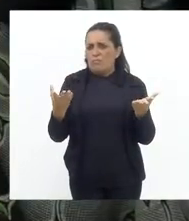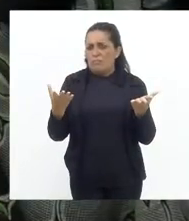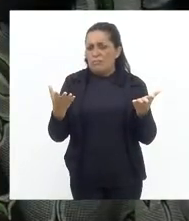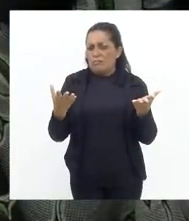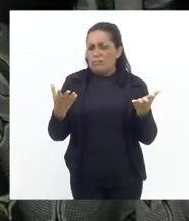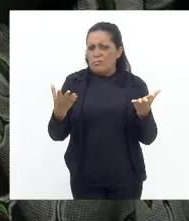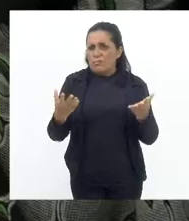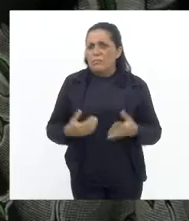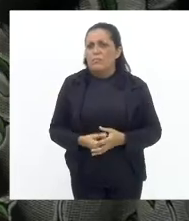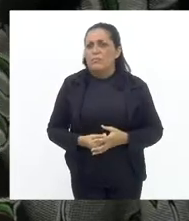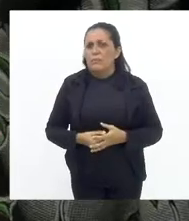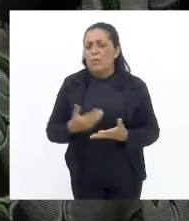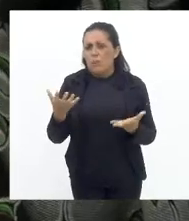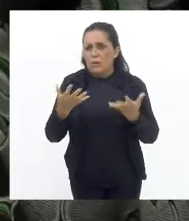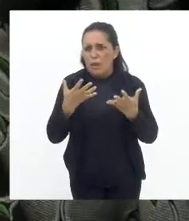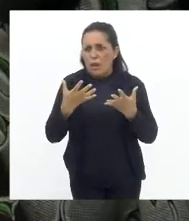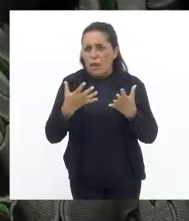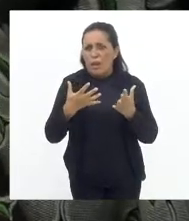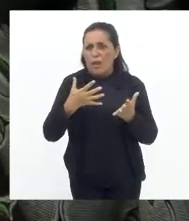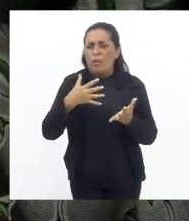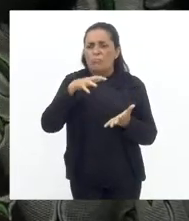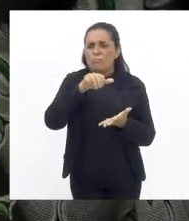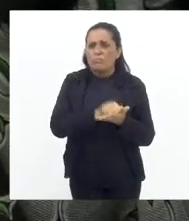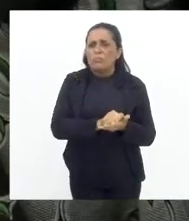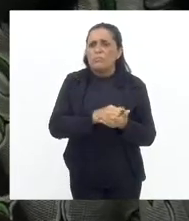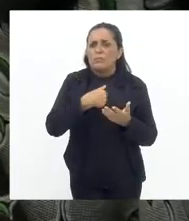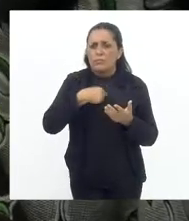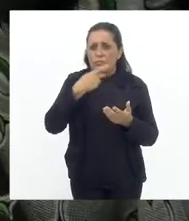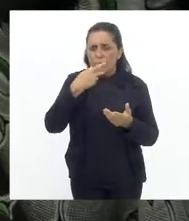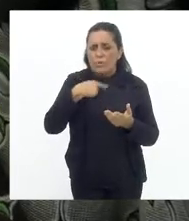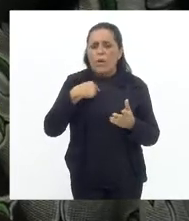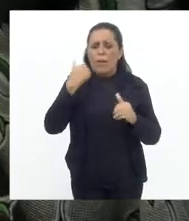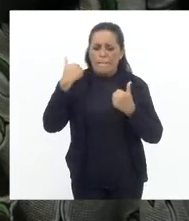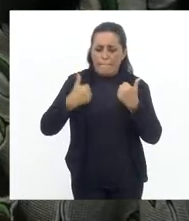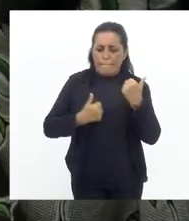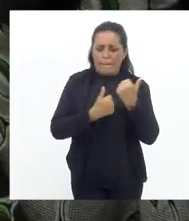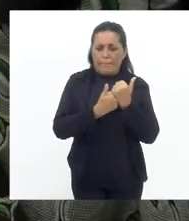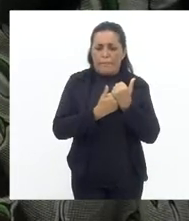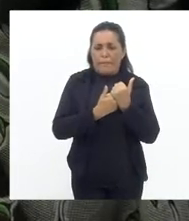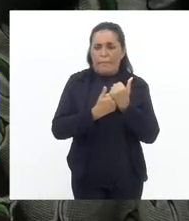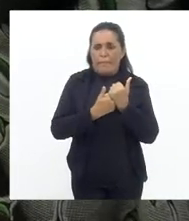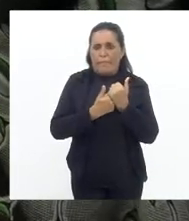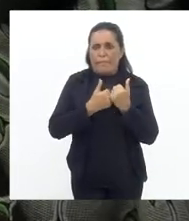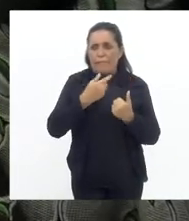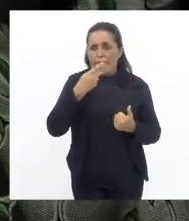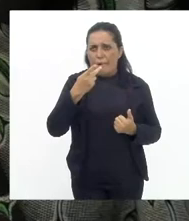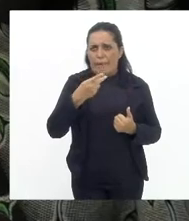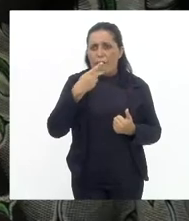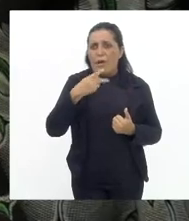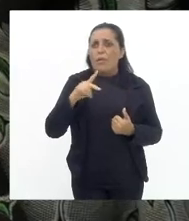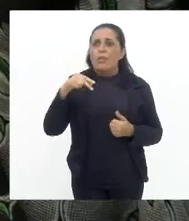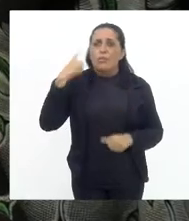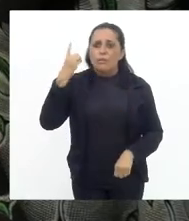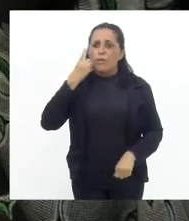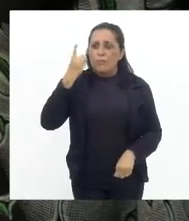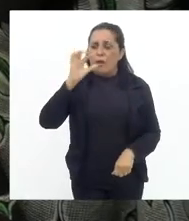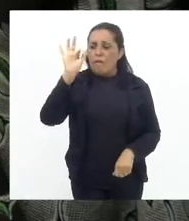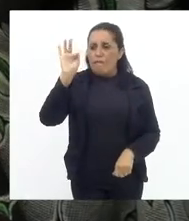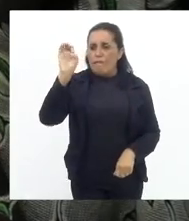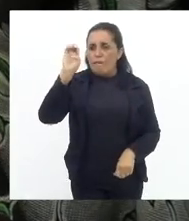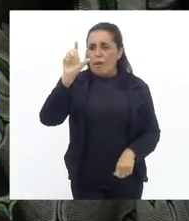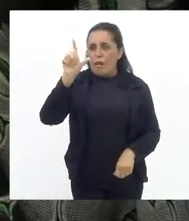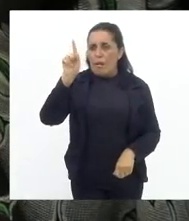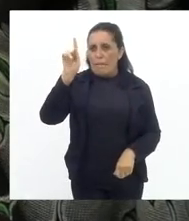quero o segundo lugar é registrar meu apoio a essa fala do deputado Felipe poubel e em terceiro